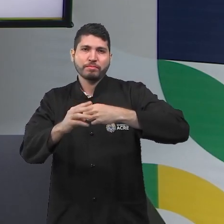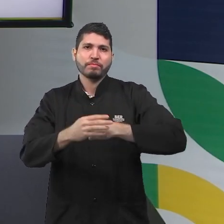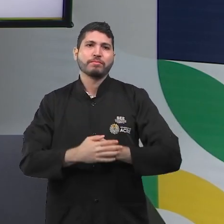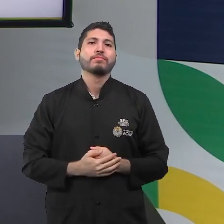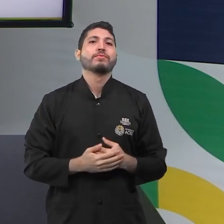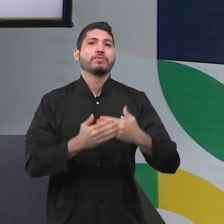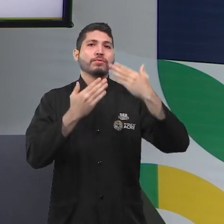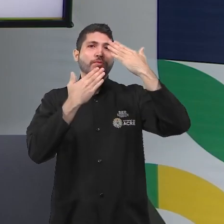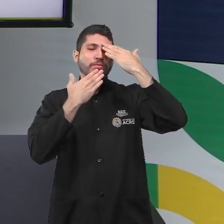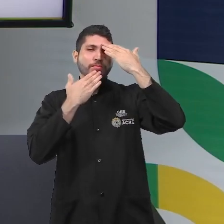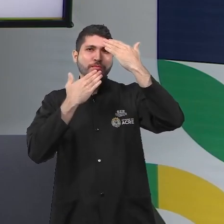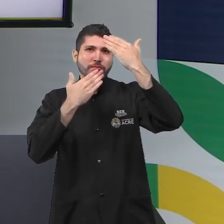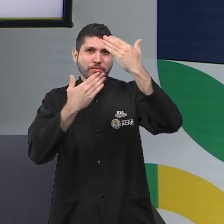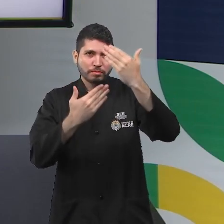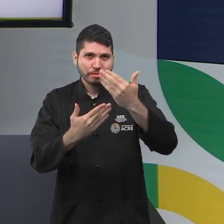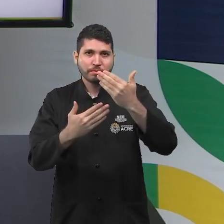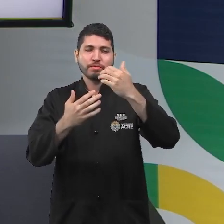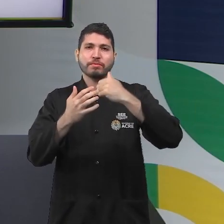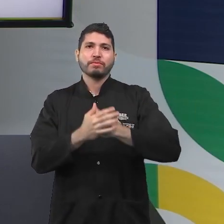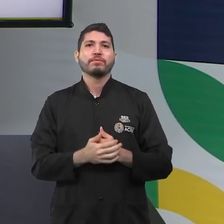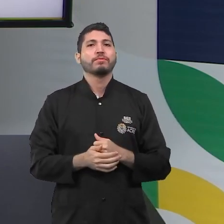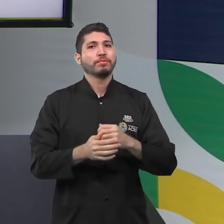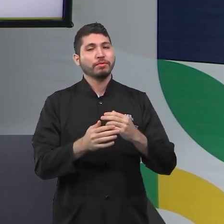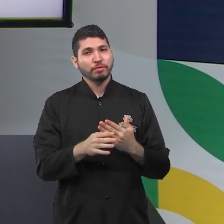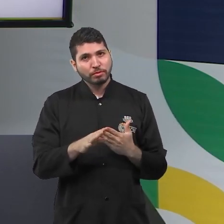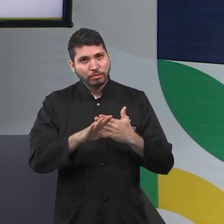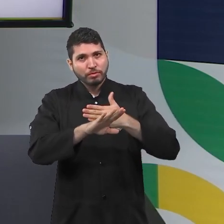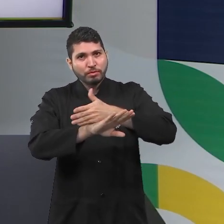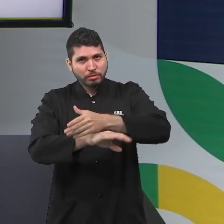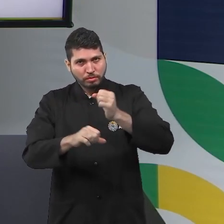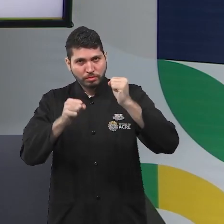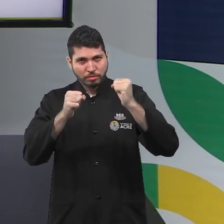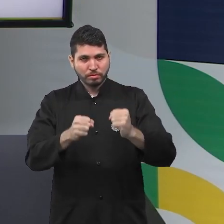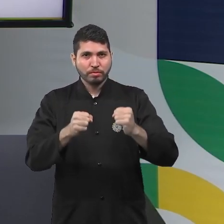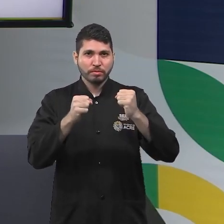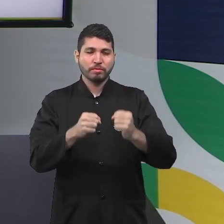até aqui. Visitem a plataforma para reacessar a esse